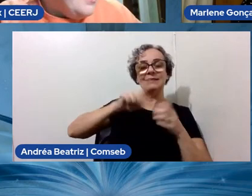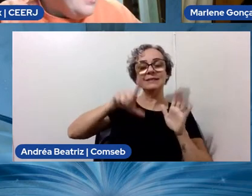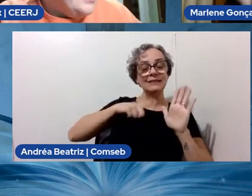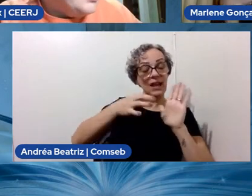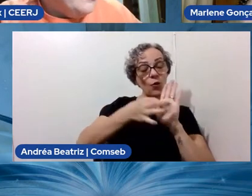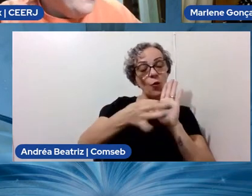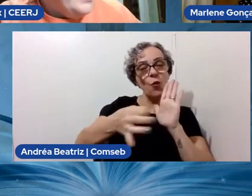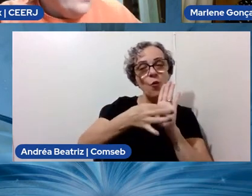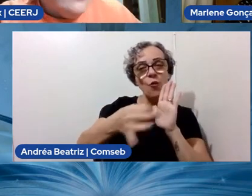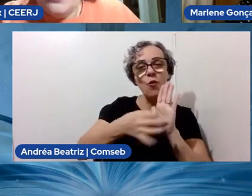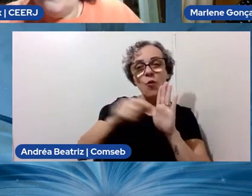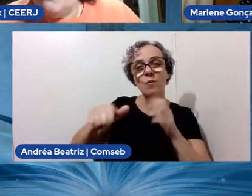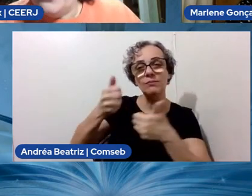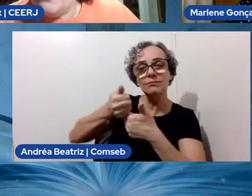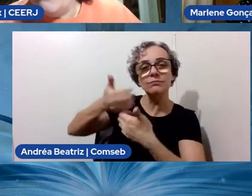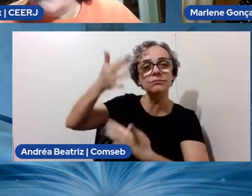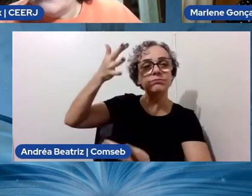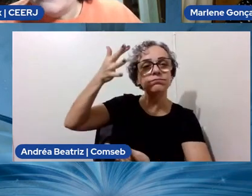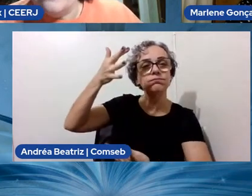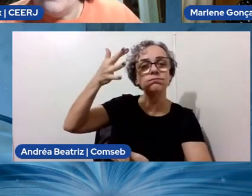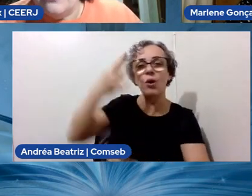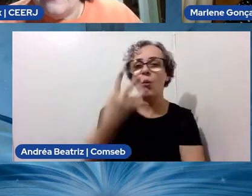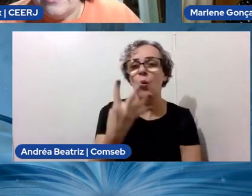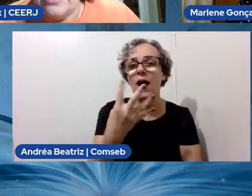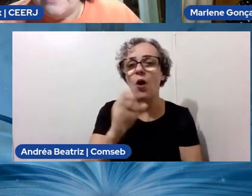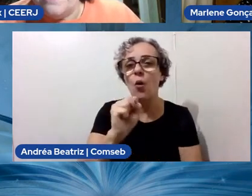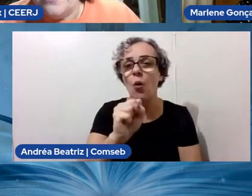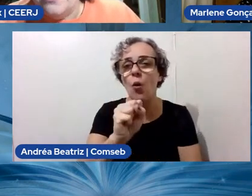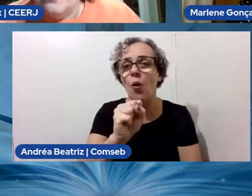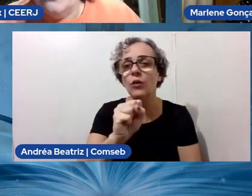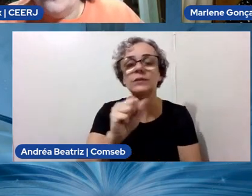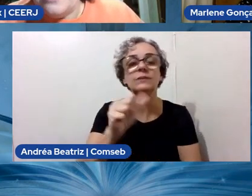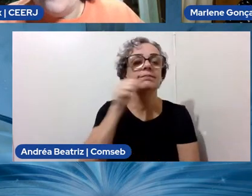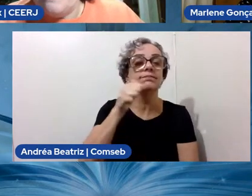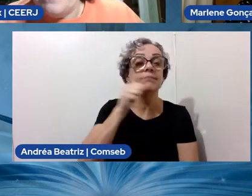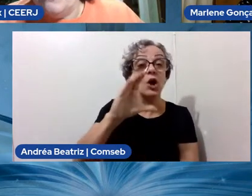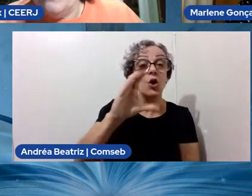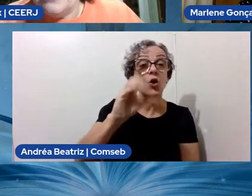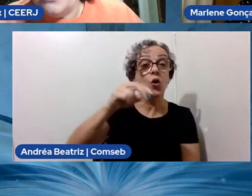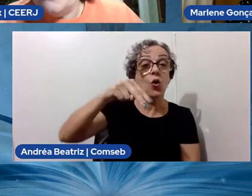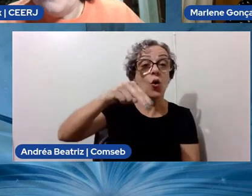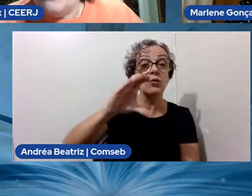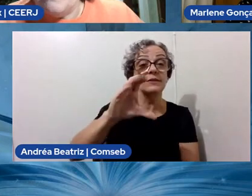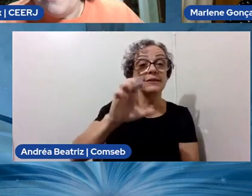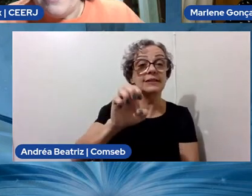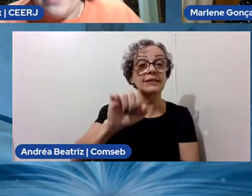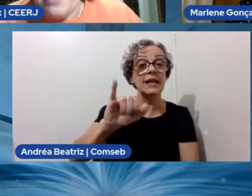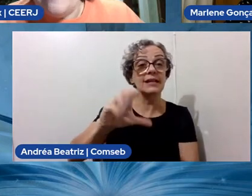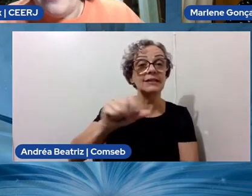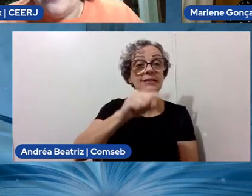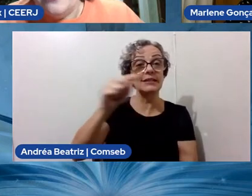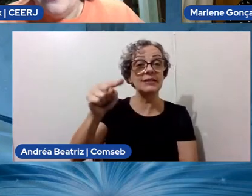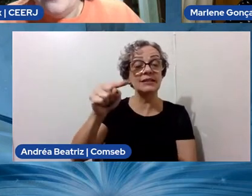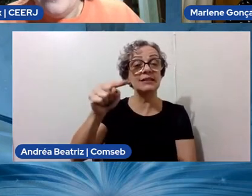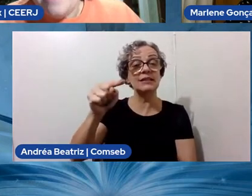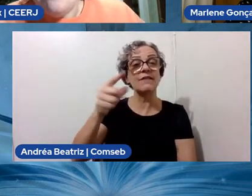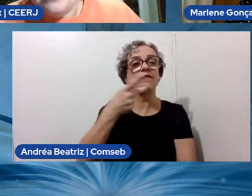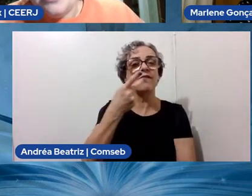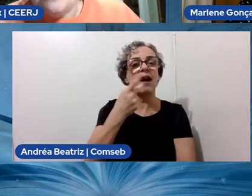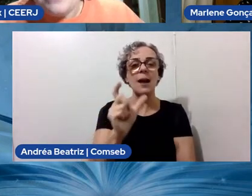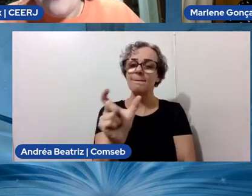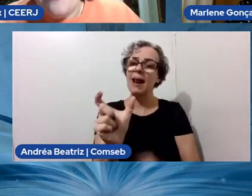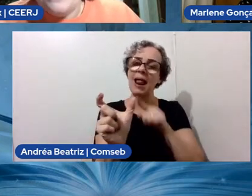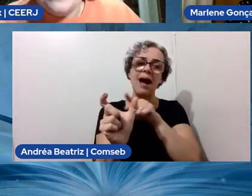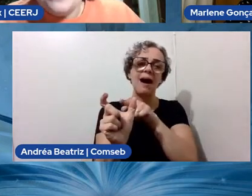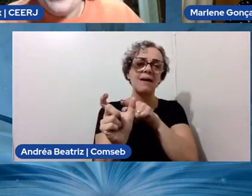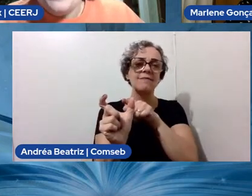comentar a questão 48, porque a Conceição de Oliveira nos faz uma pergunta a respeito de uma palavra que é